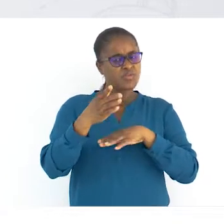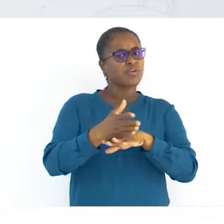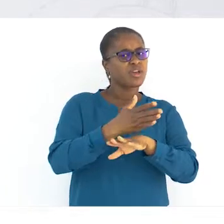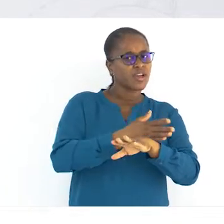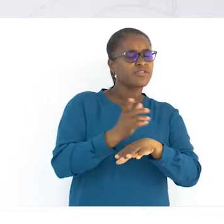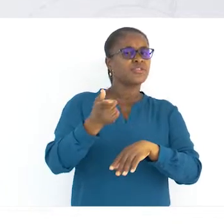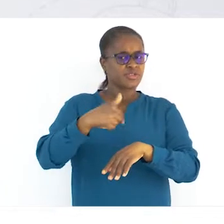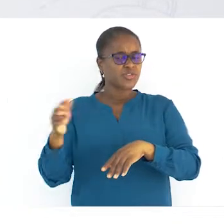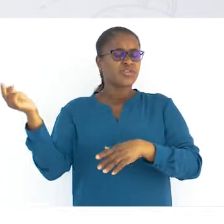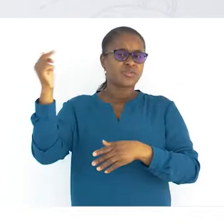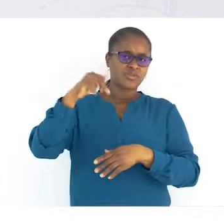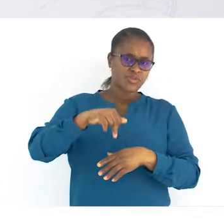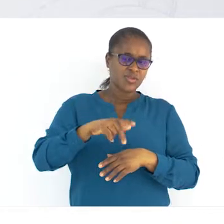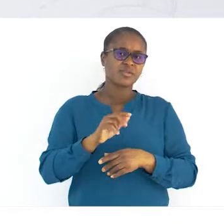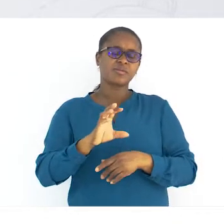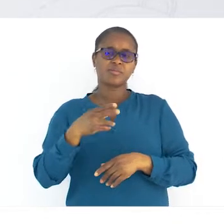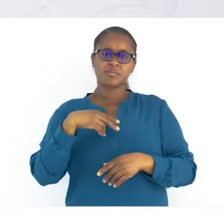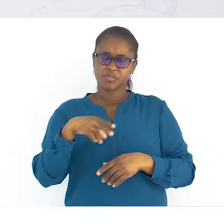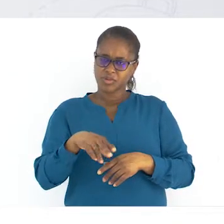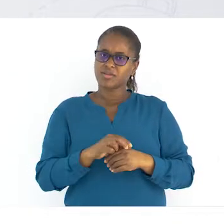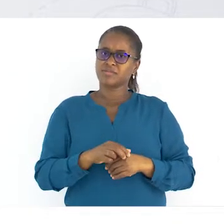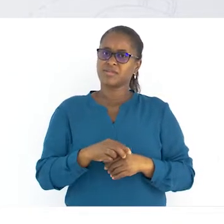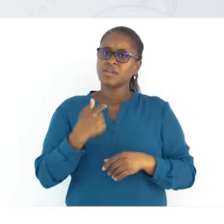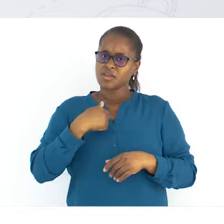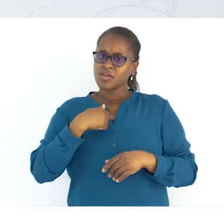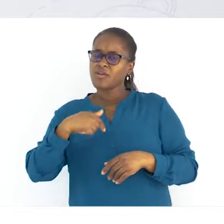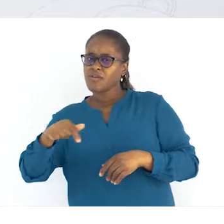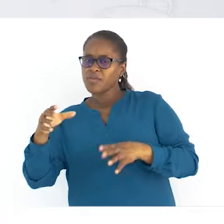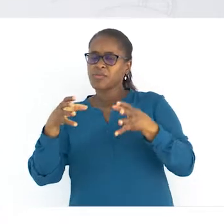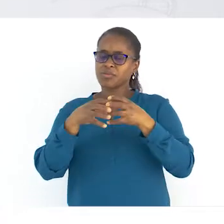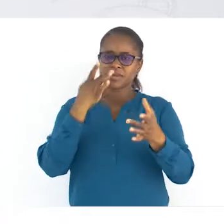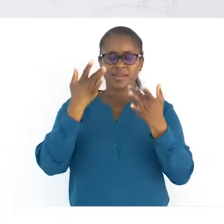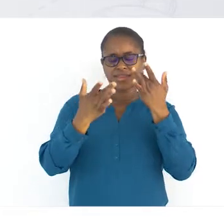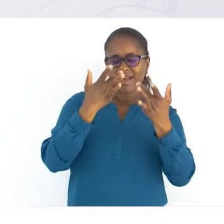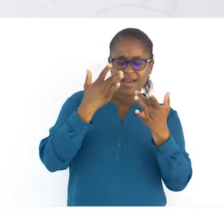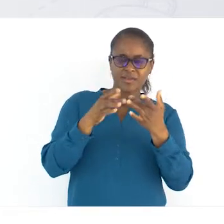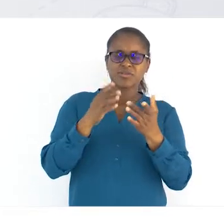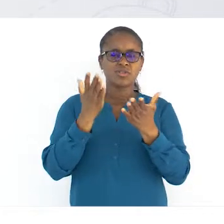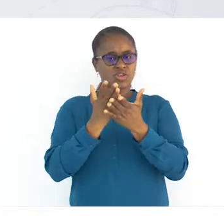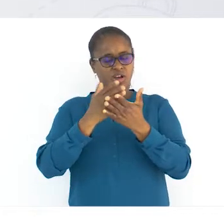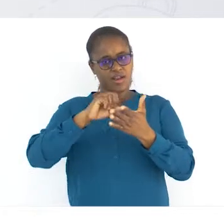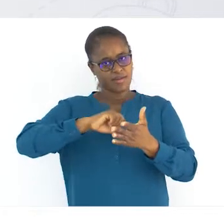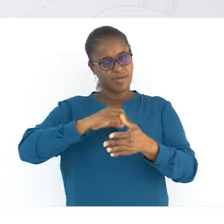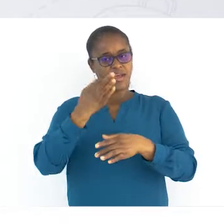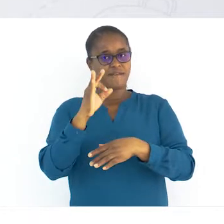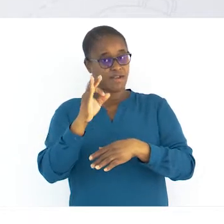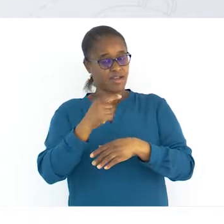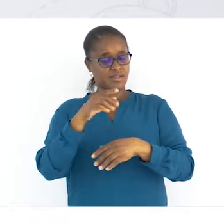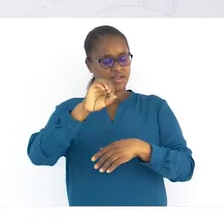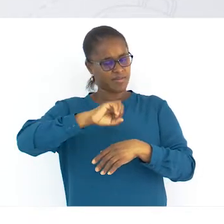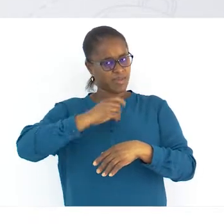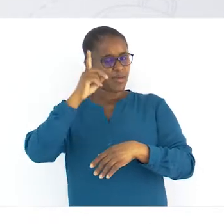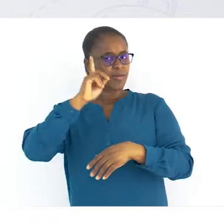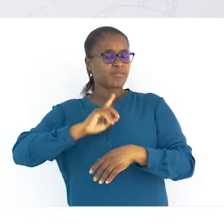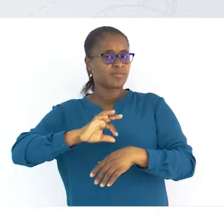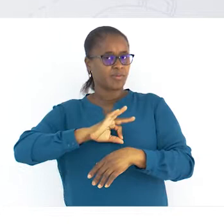nos mudarmos. Eu andei no clube de teatro da minha escola em França e a minha professora disse que eu tinha jeito